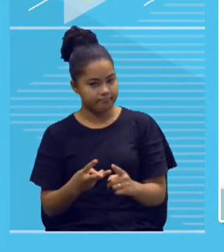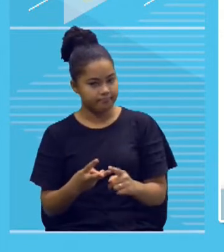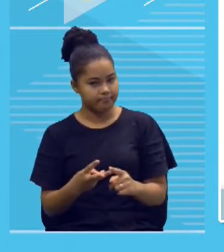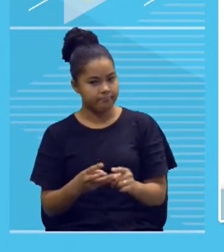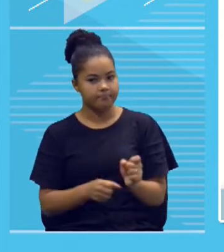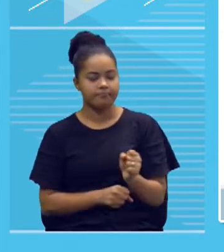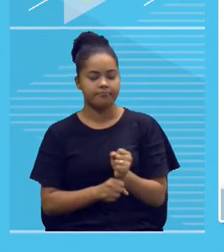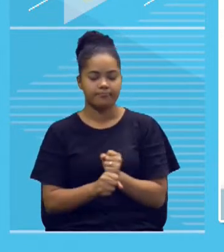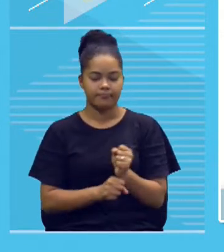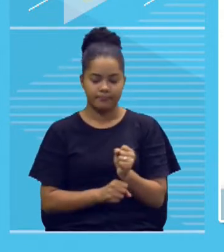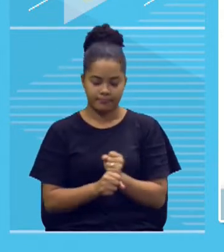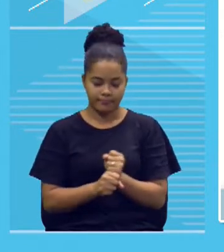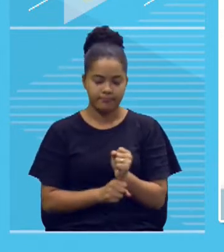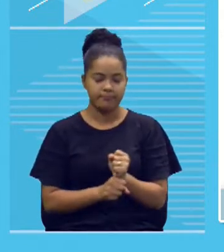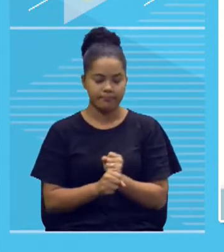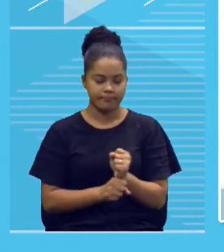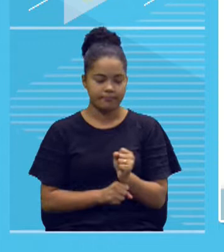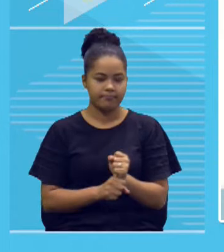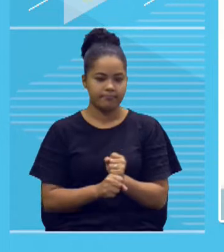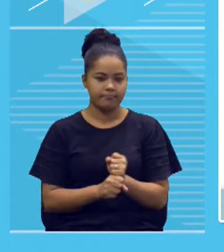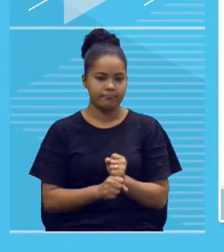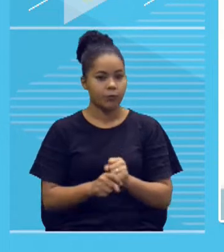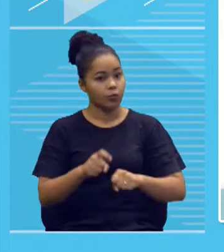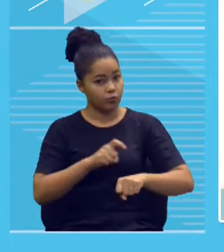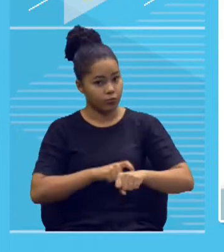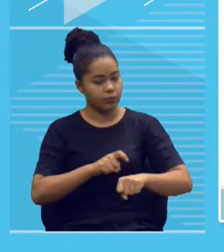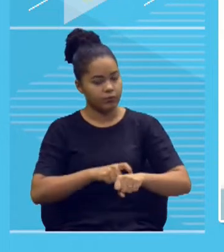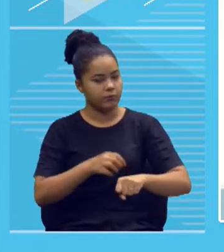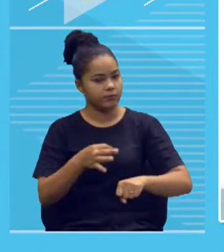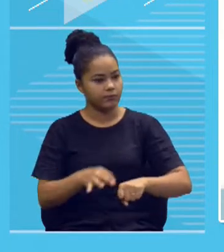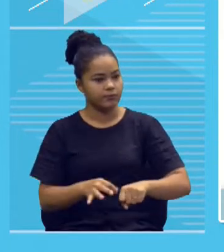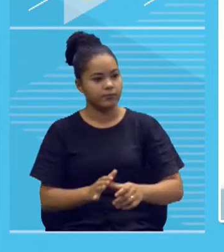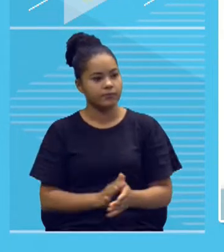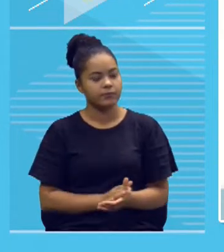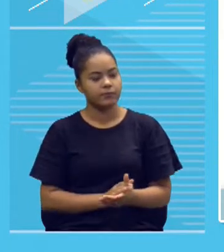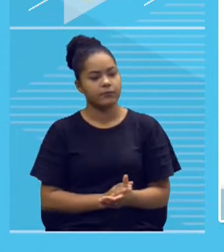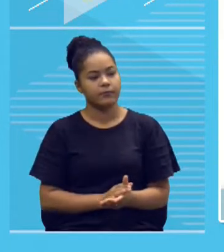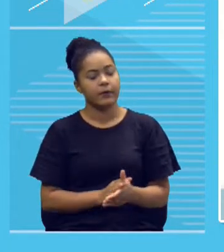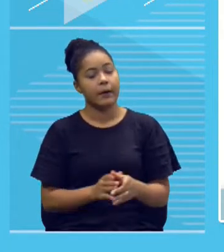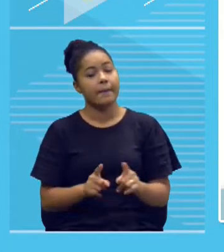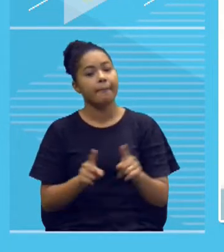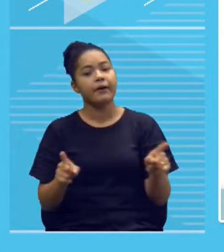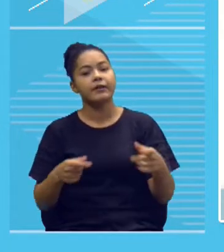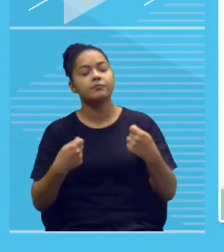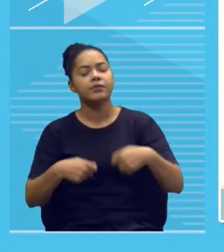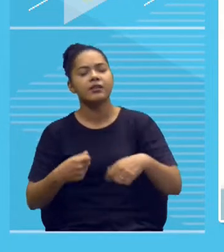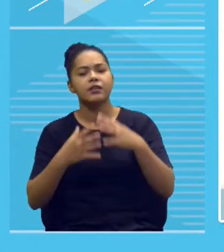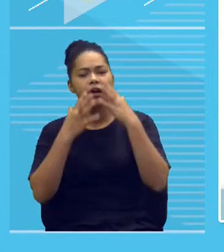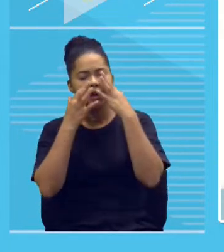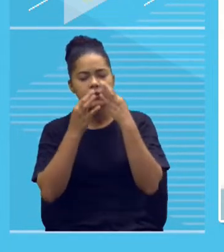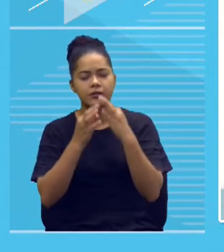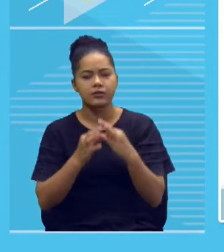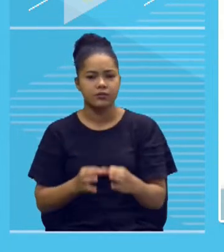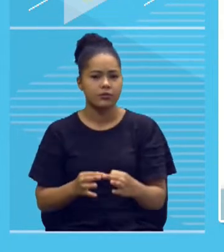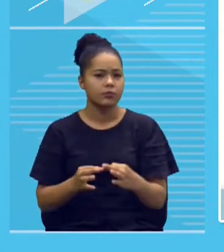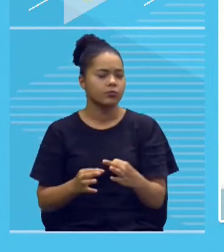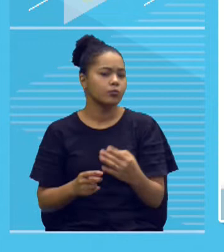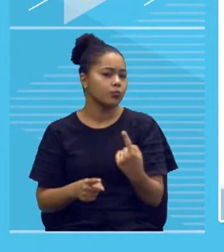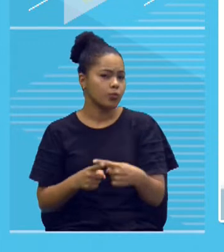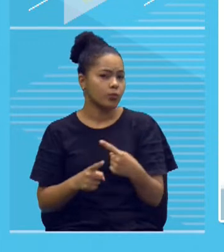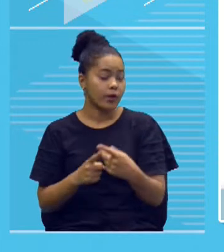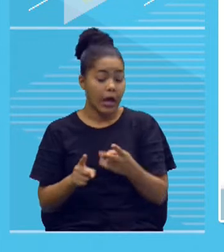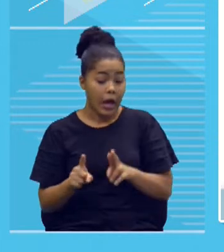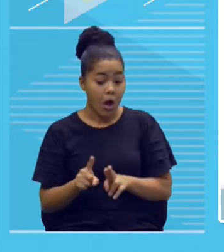unidade ano Professor uma dessas aqui Professor aí o que que eu tenho que observar a questão da unidade